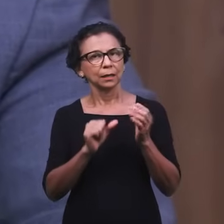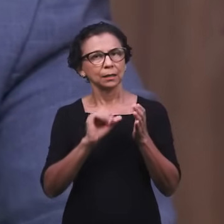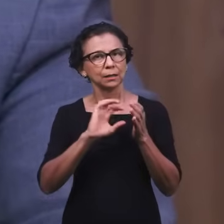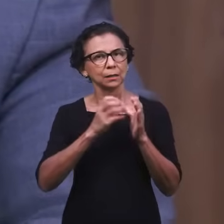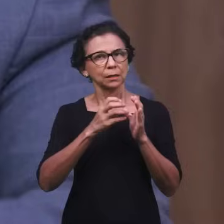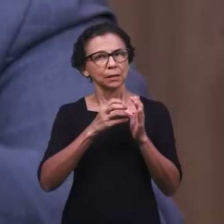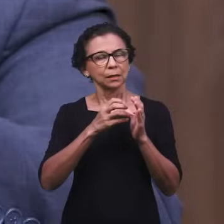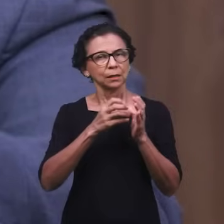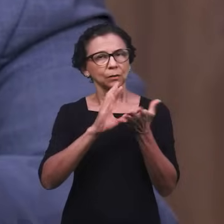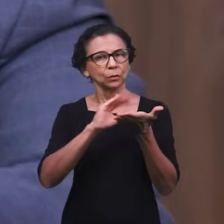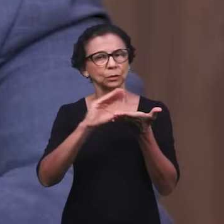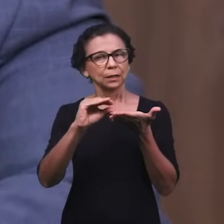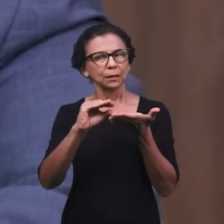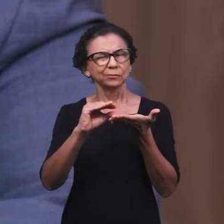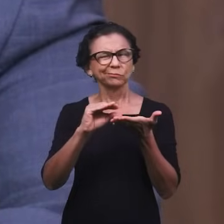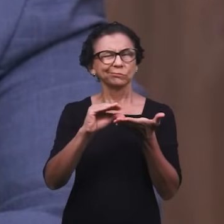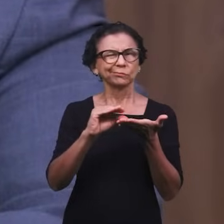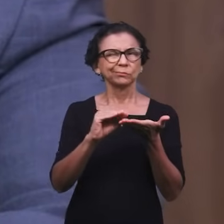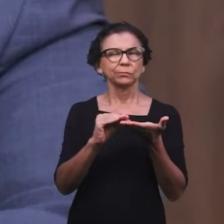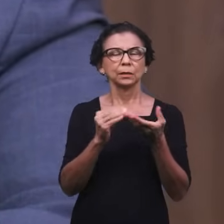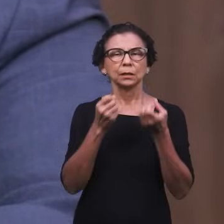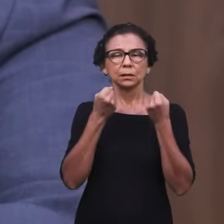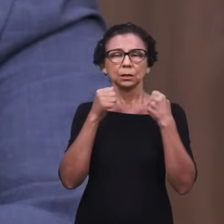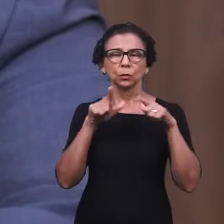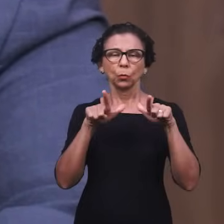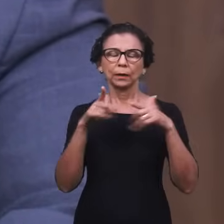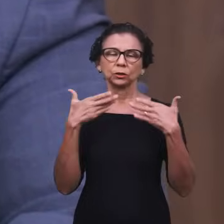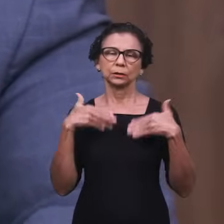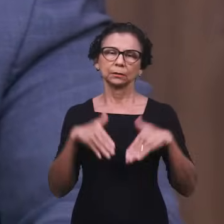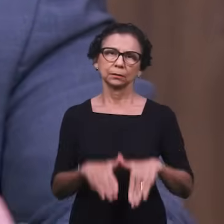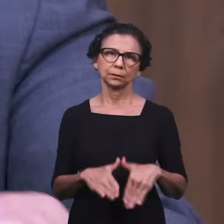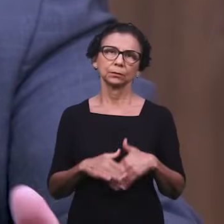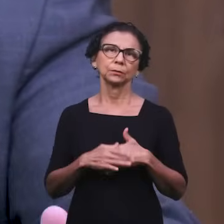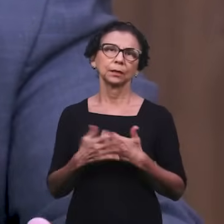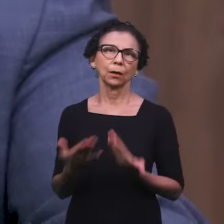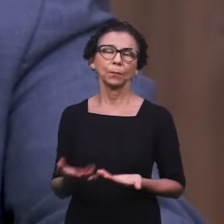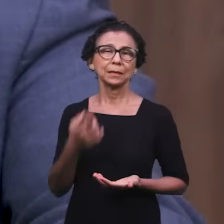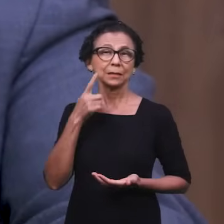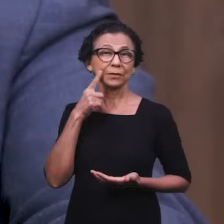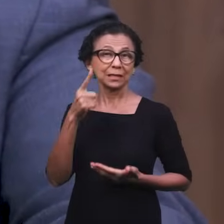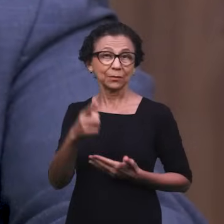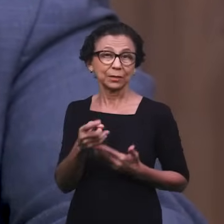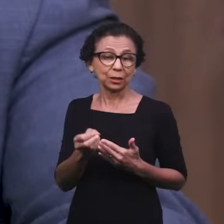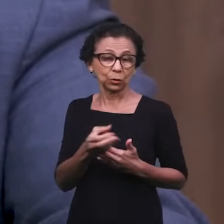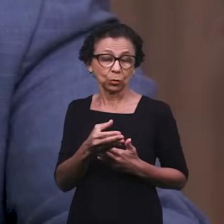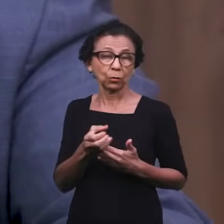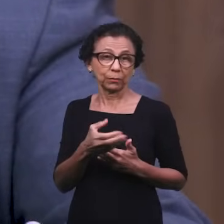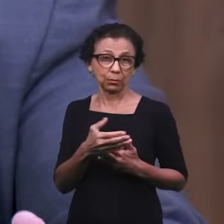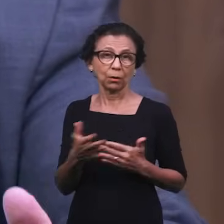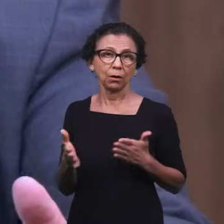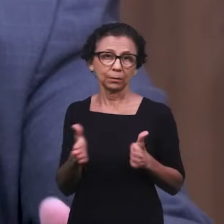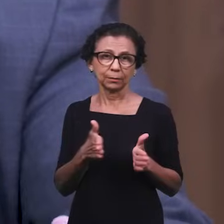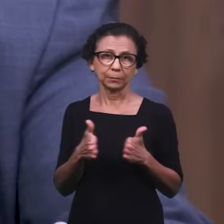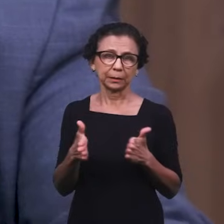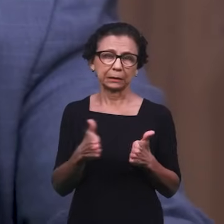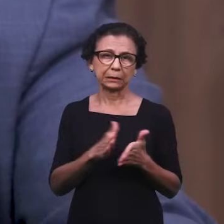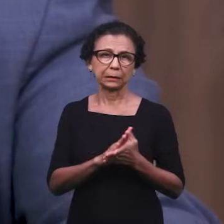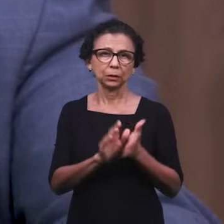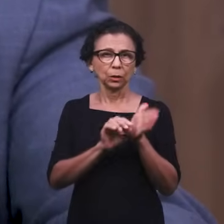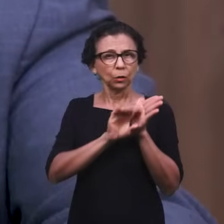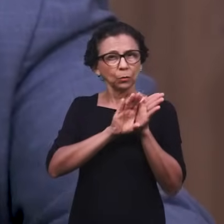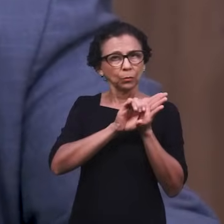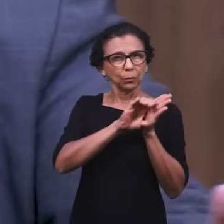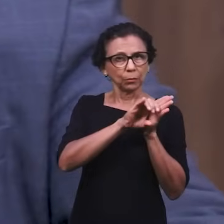muito natural. Você olha assim, a linguagem é muito natural. Se a gente pega no histórico recente, quando começou lá, por exemplo, com o Google,